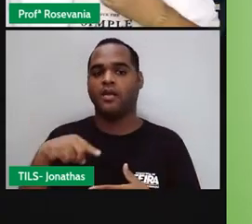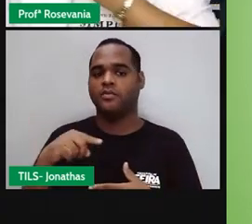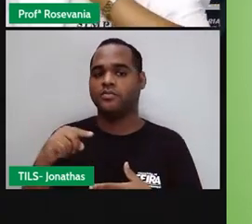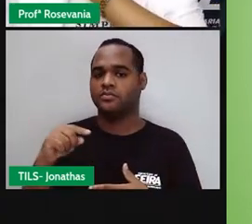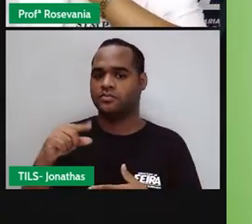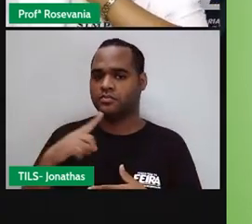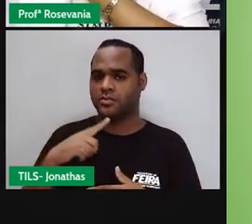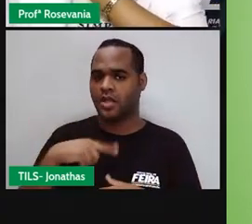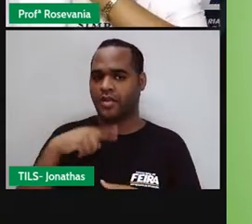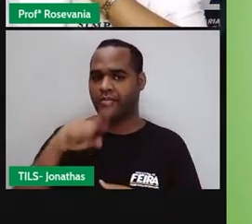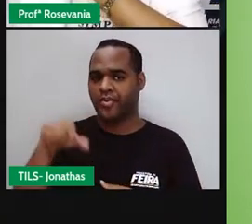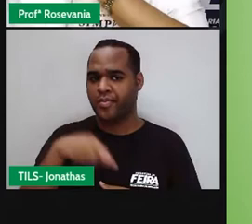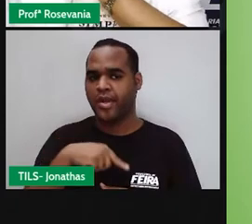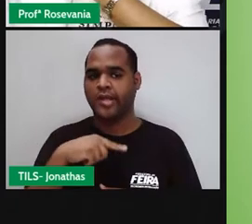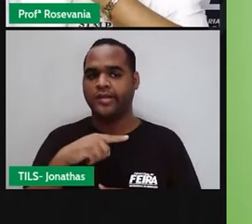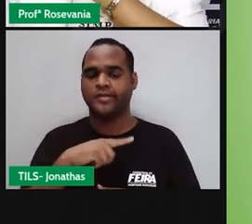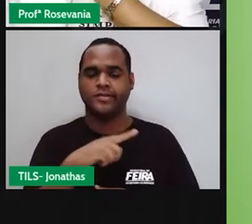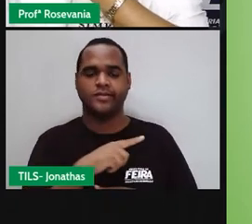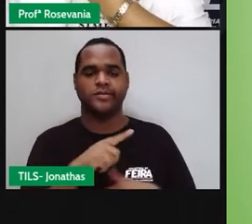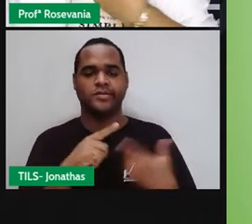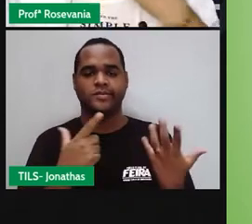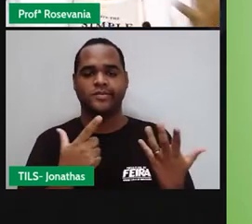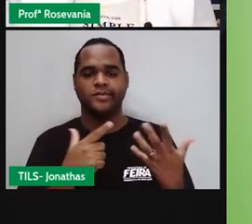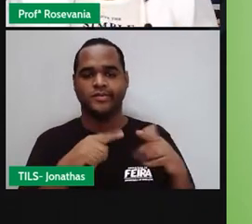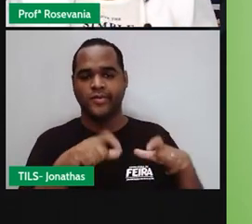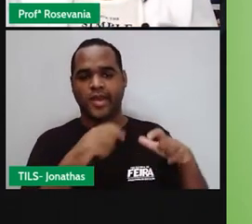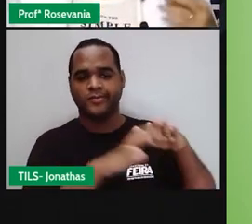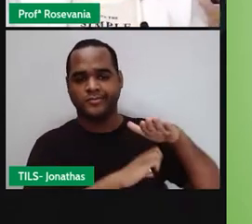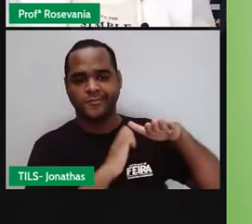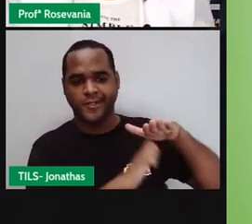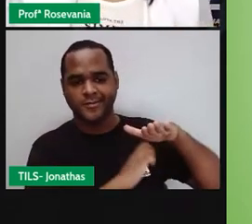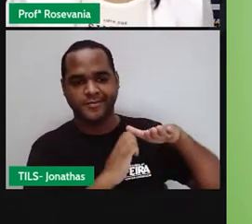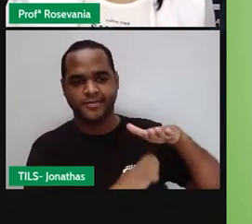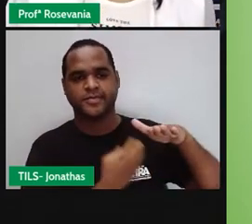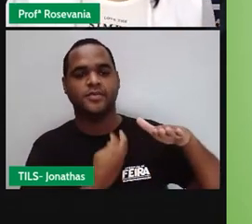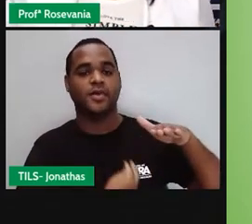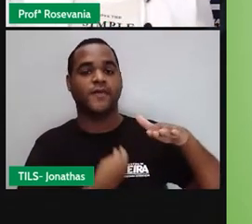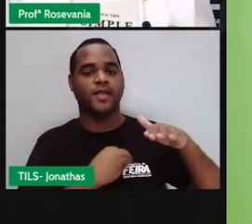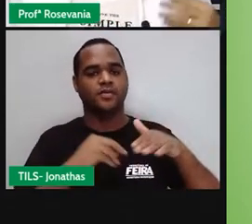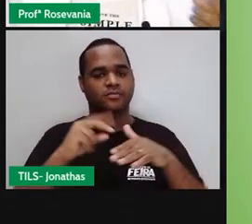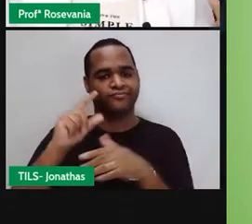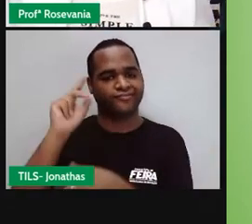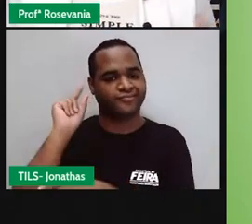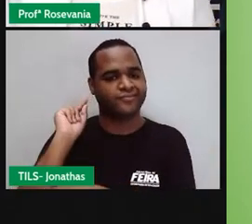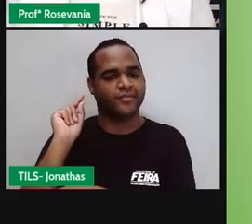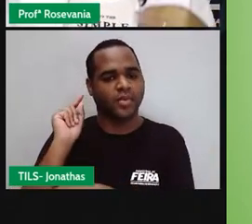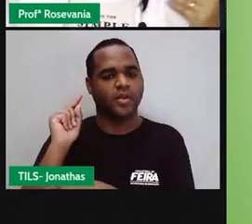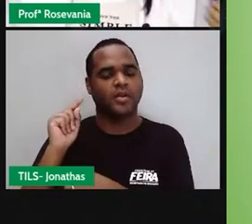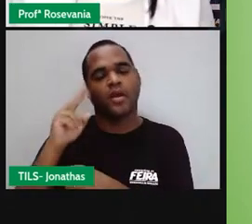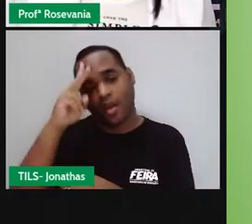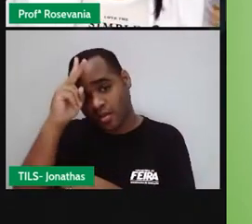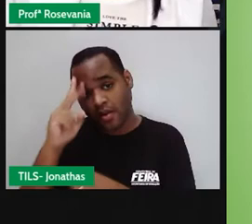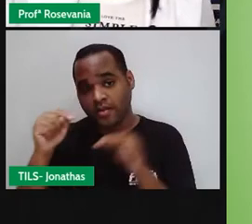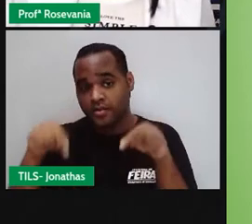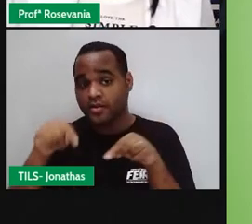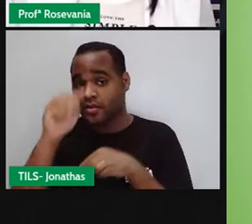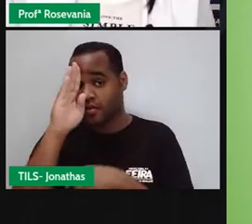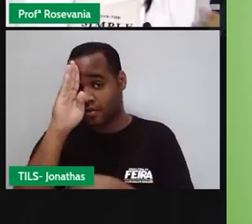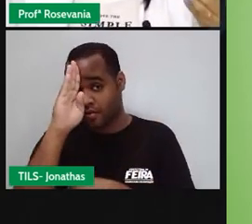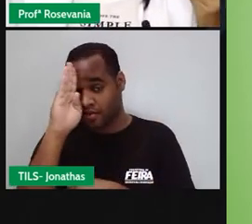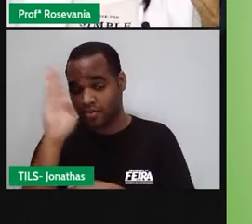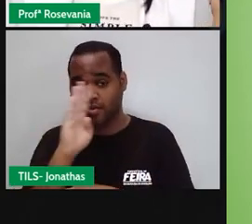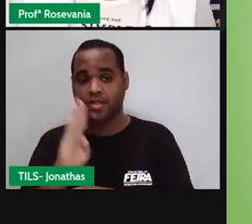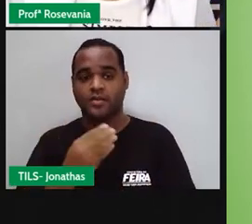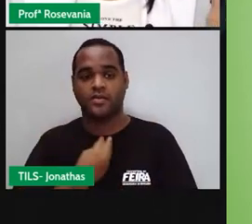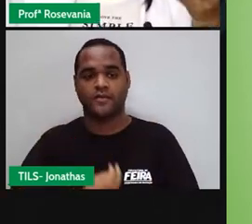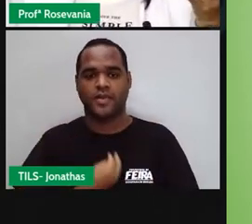o estabelecimento de fábricas em nosso território, que é o processo histórico, né, industrial do Brasil. Viveu, né, quatro momentos.